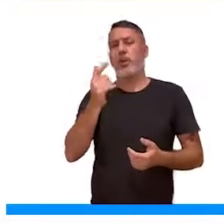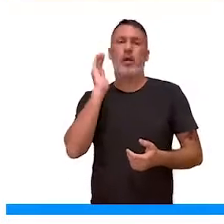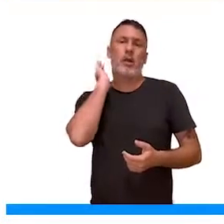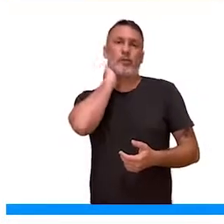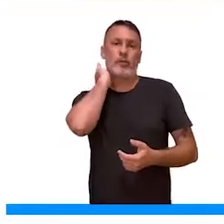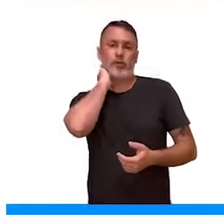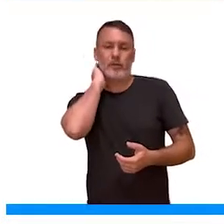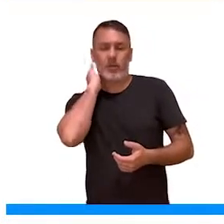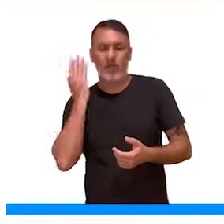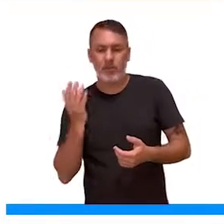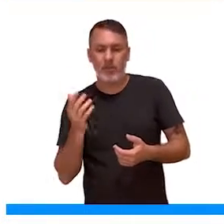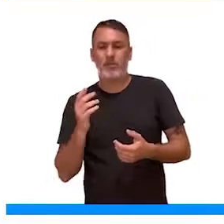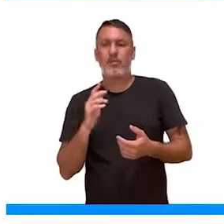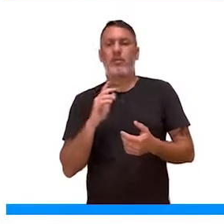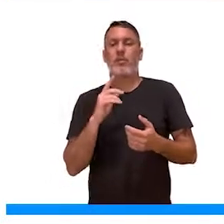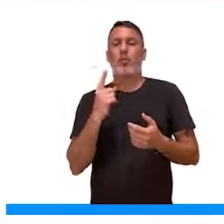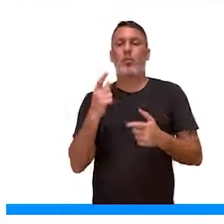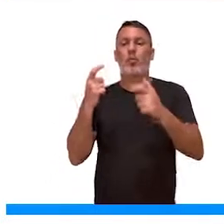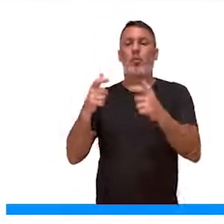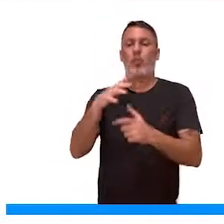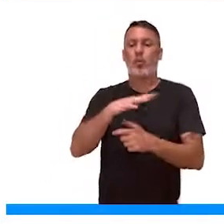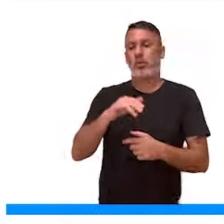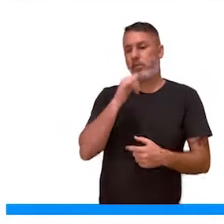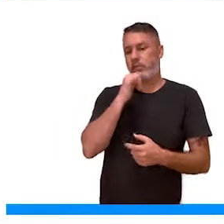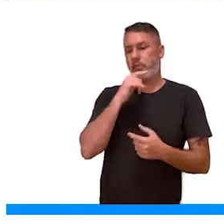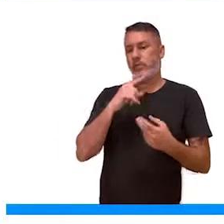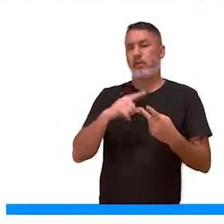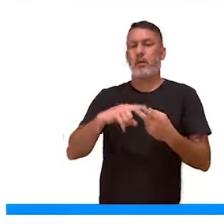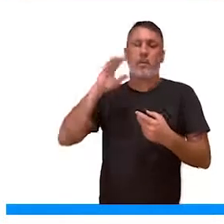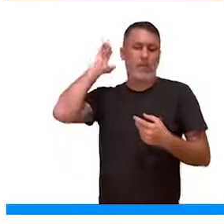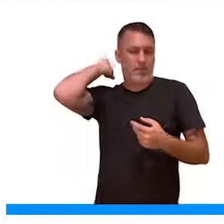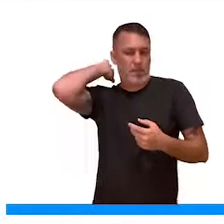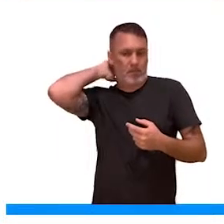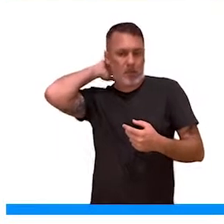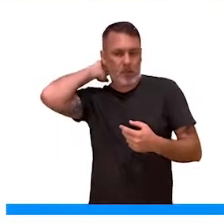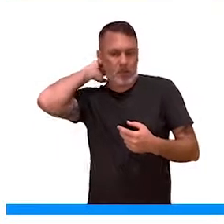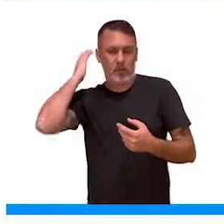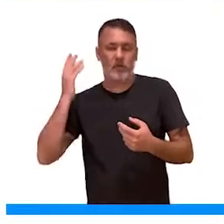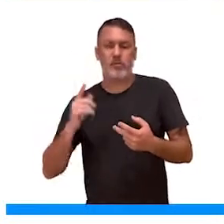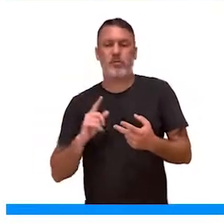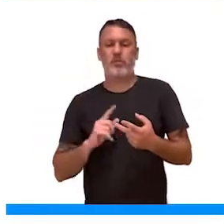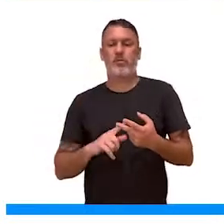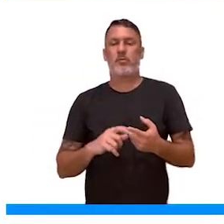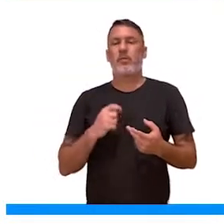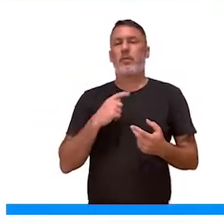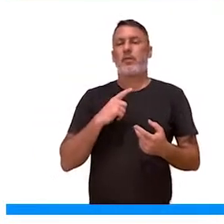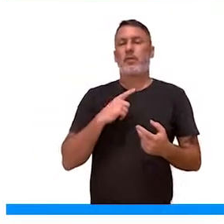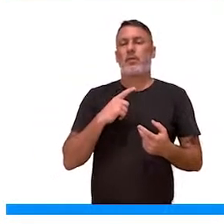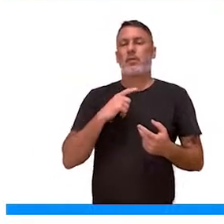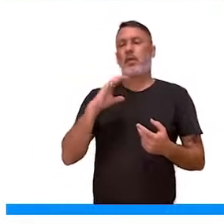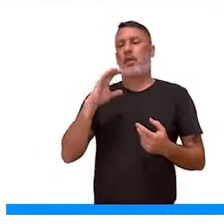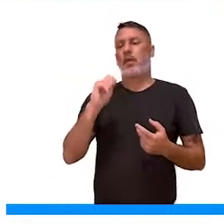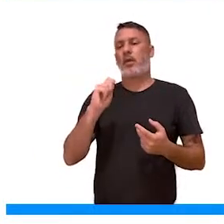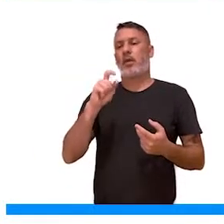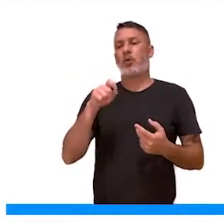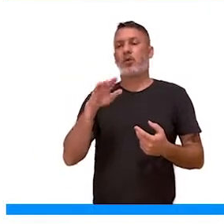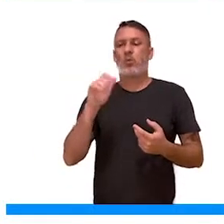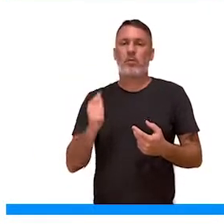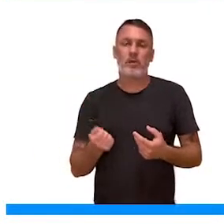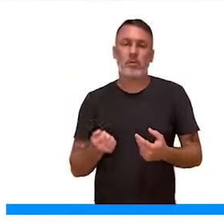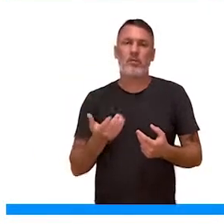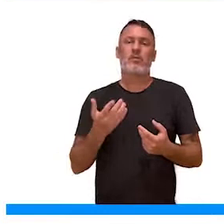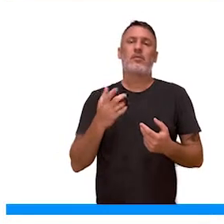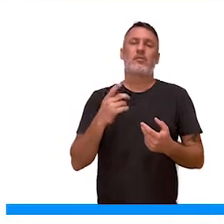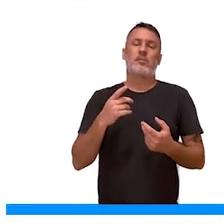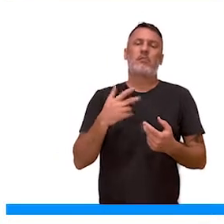grandes. Porém, elas são em determinada área. Então, a gente tem como exemplo a cachumba, a poliomielite,